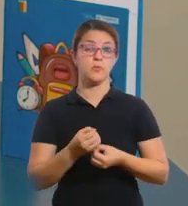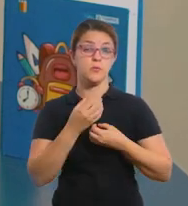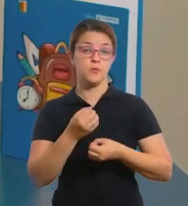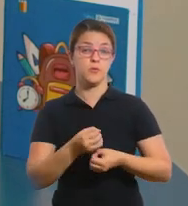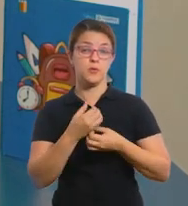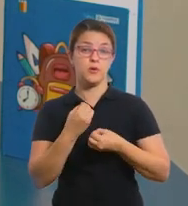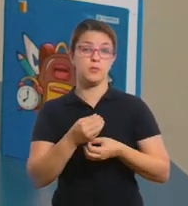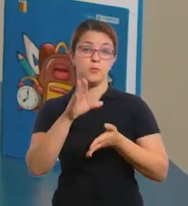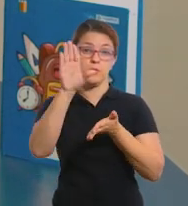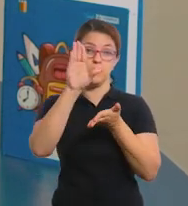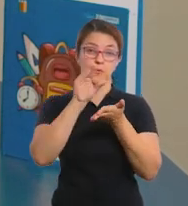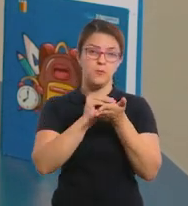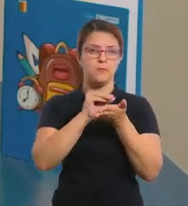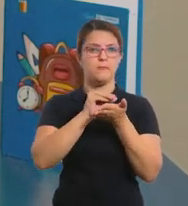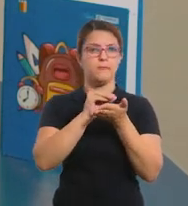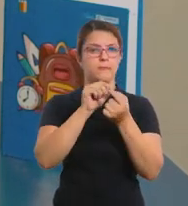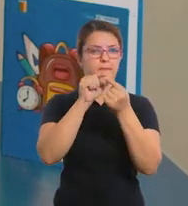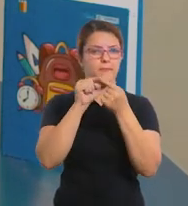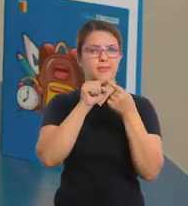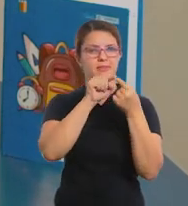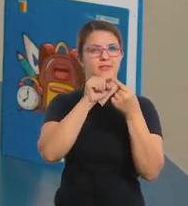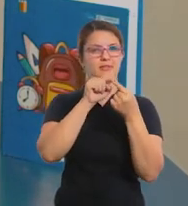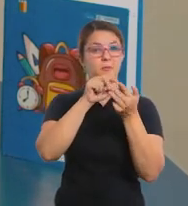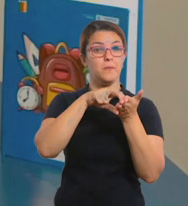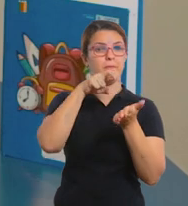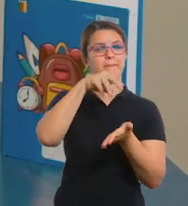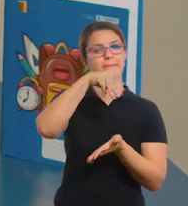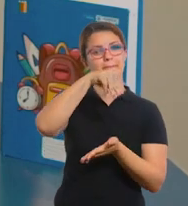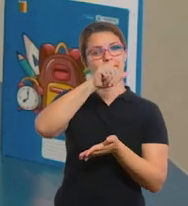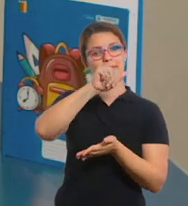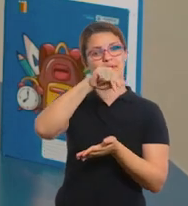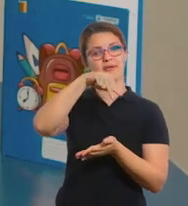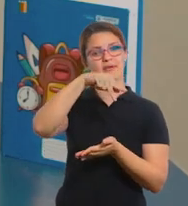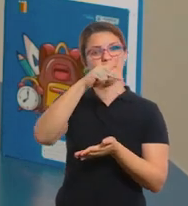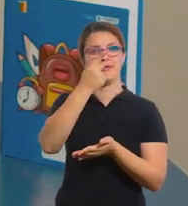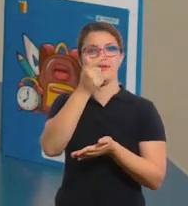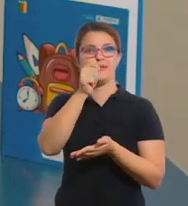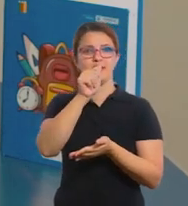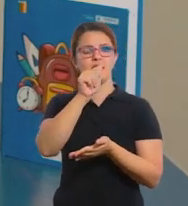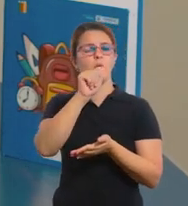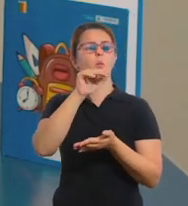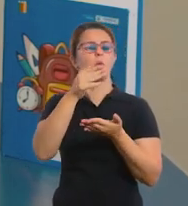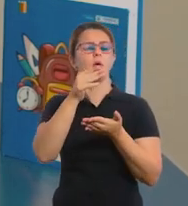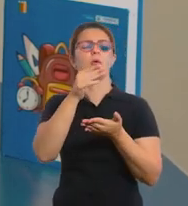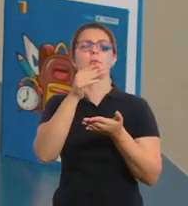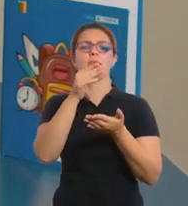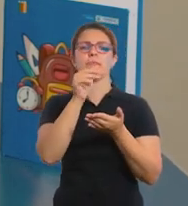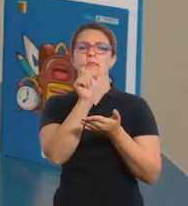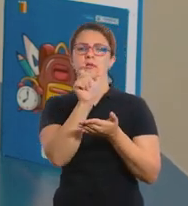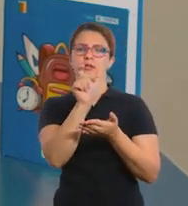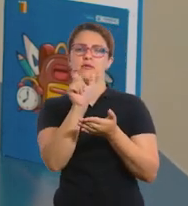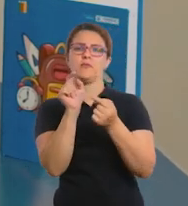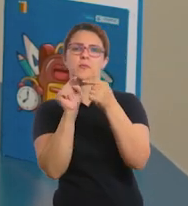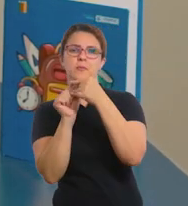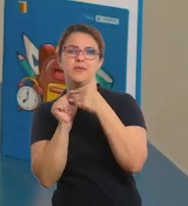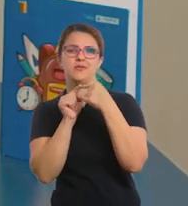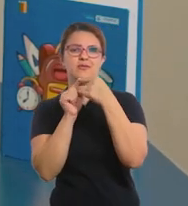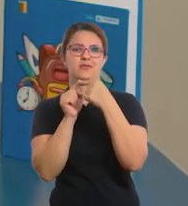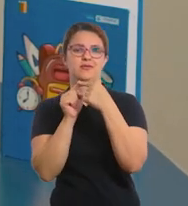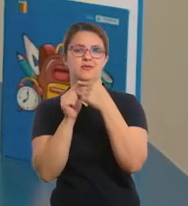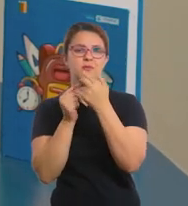que rima com mainha tá bom essa lição você tem que fazer no caderno de língua portuguesa